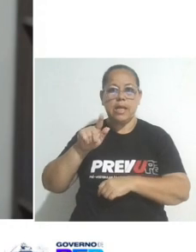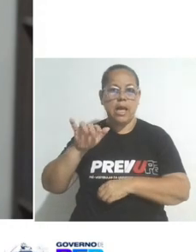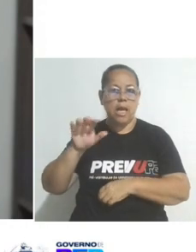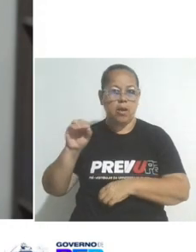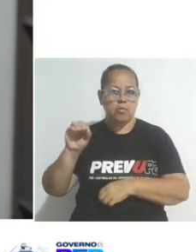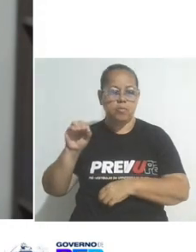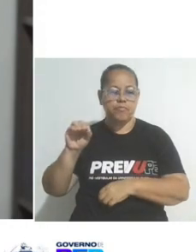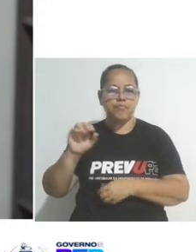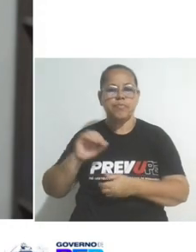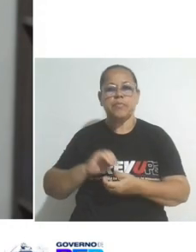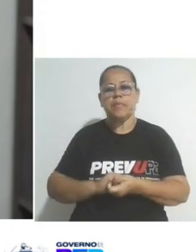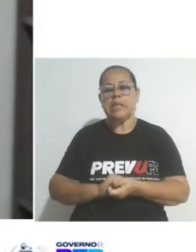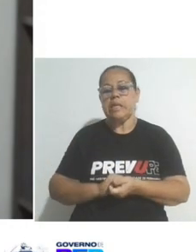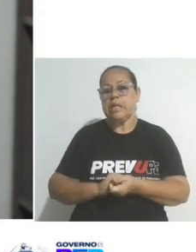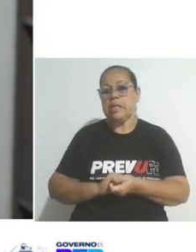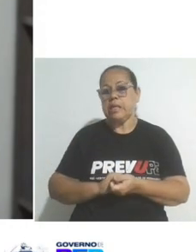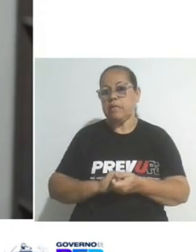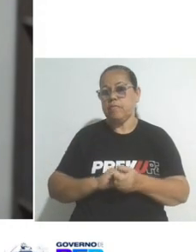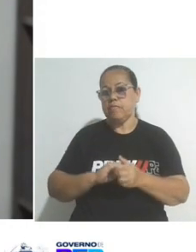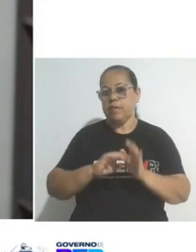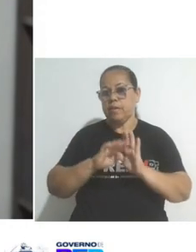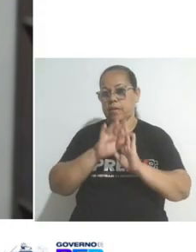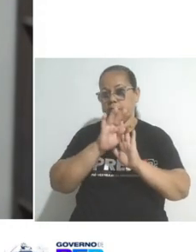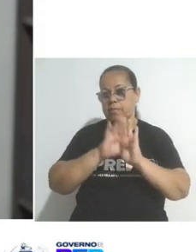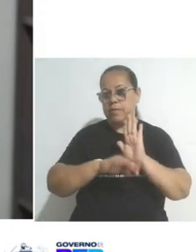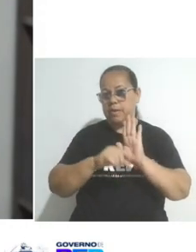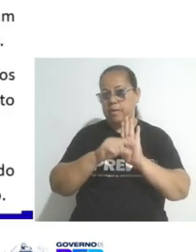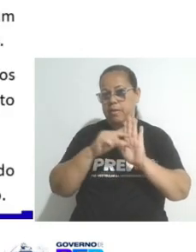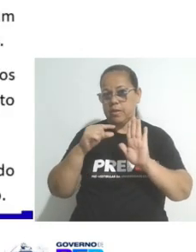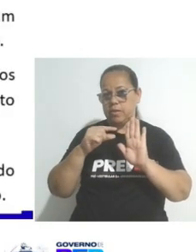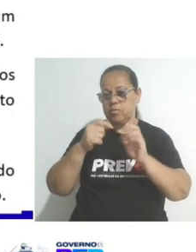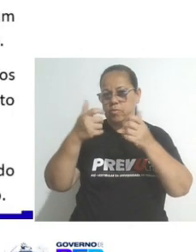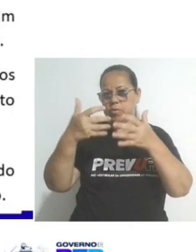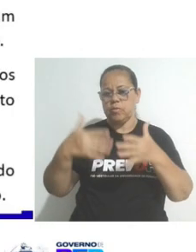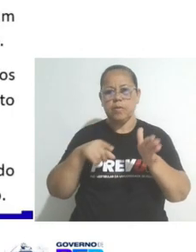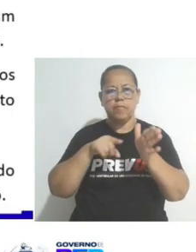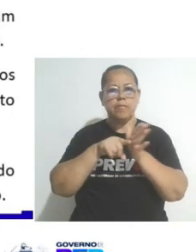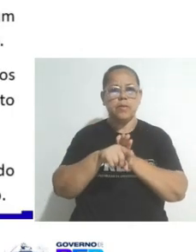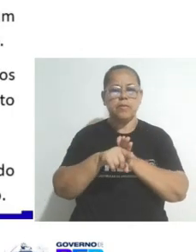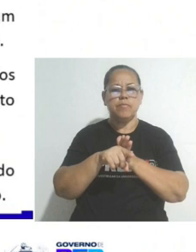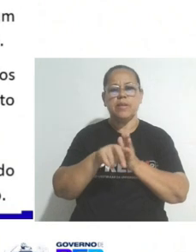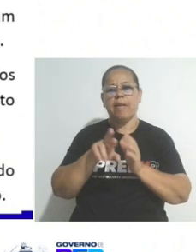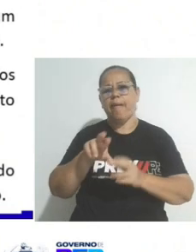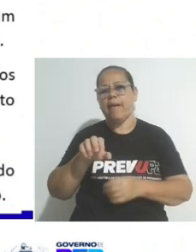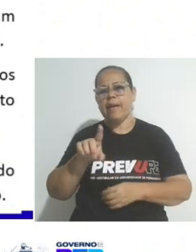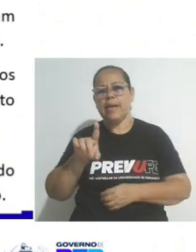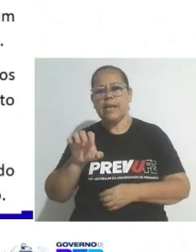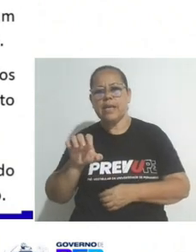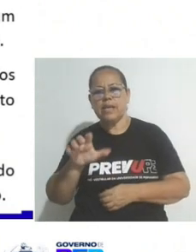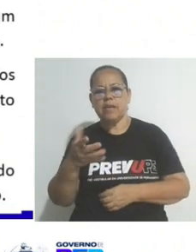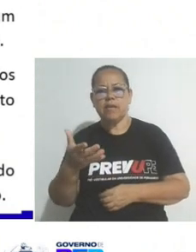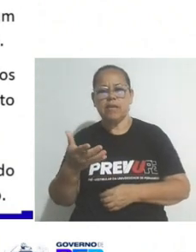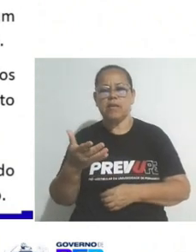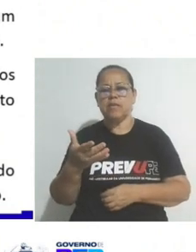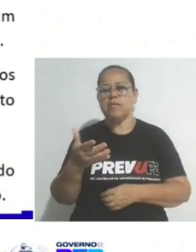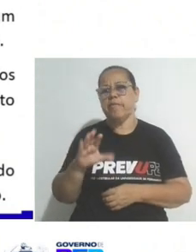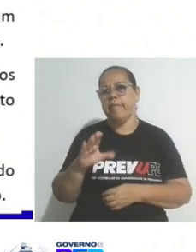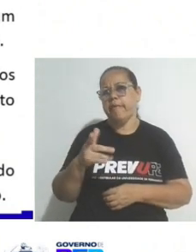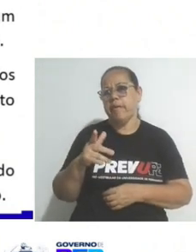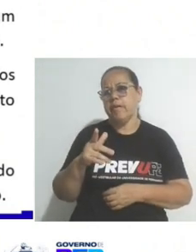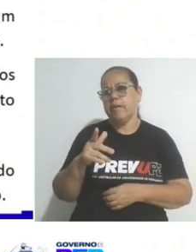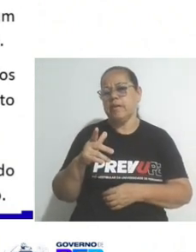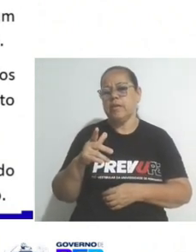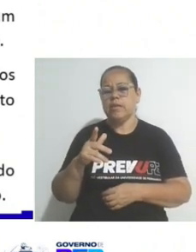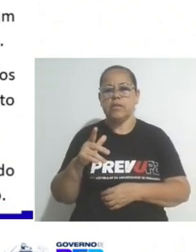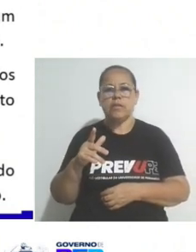a partir desse trecho a questão é formulada o conceito de rede caro a sociologia e a